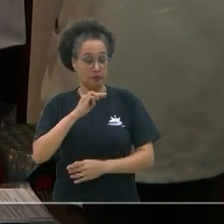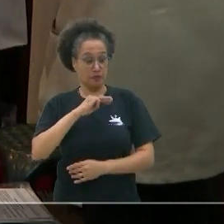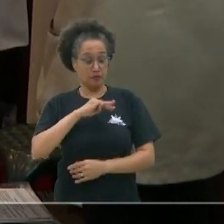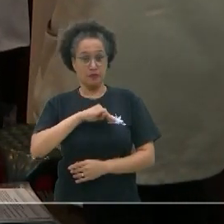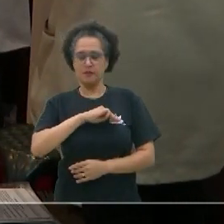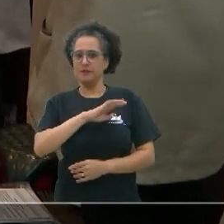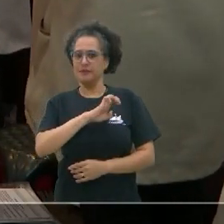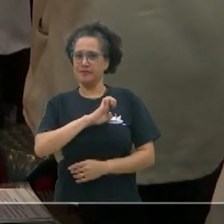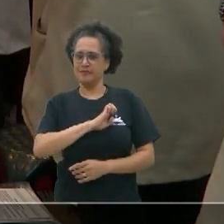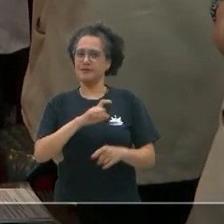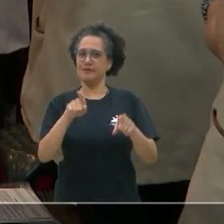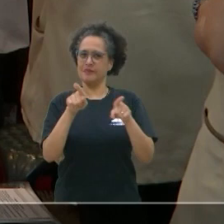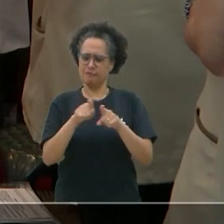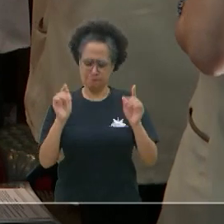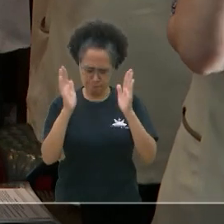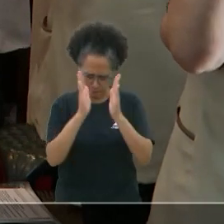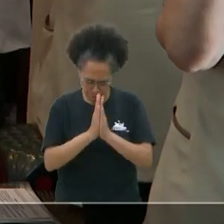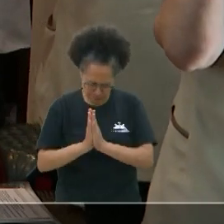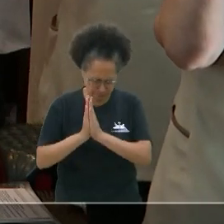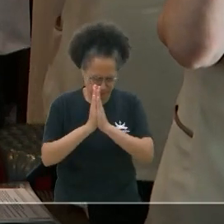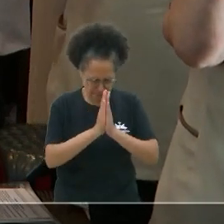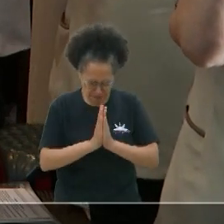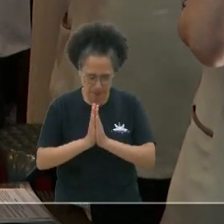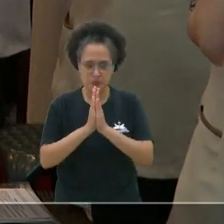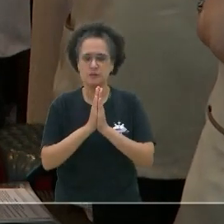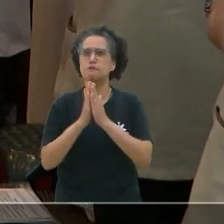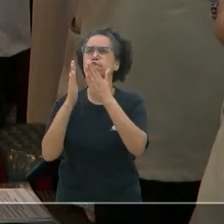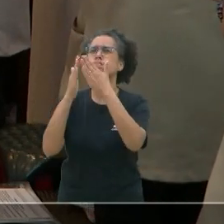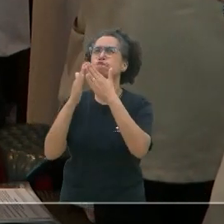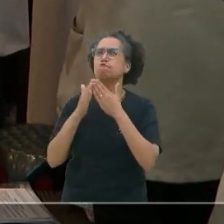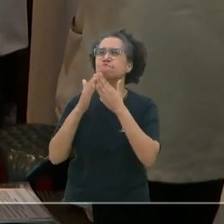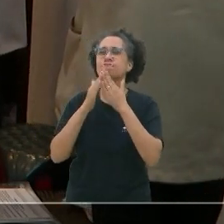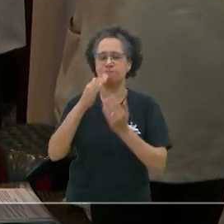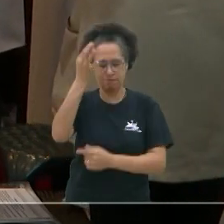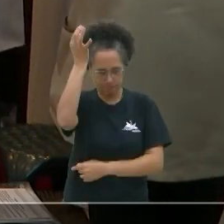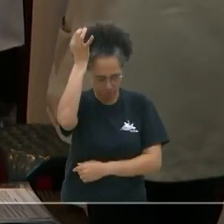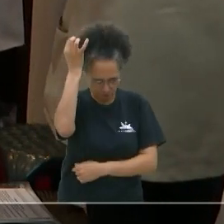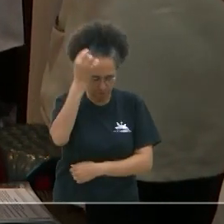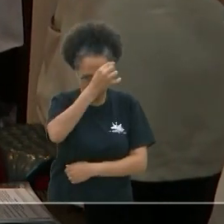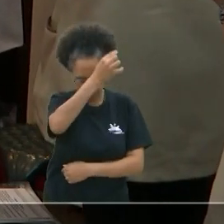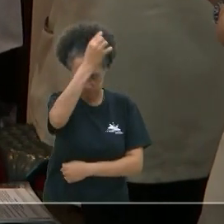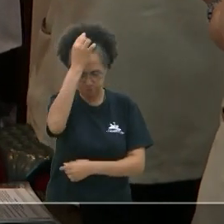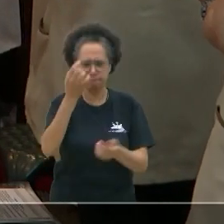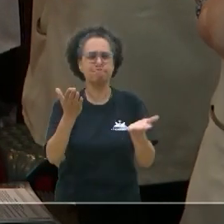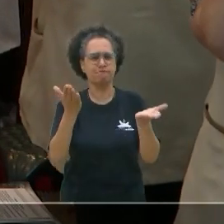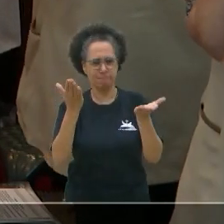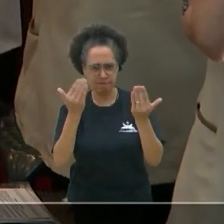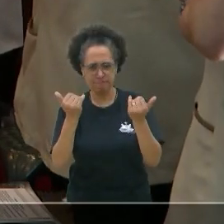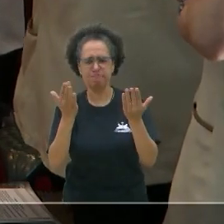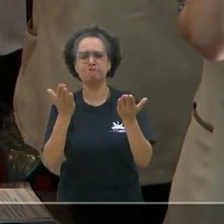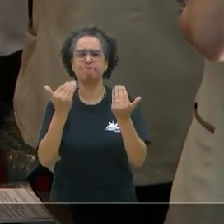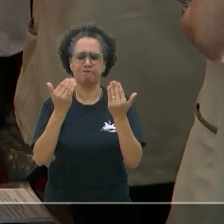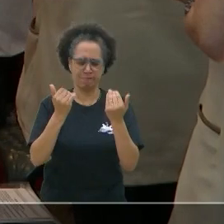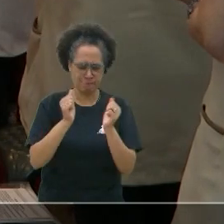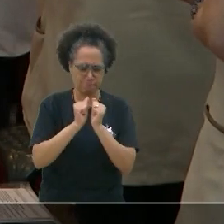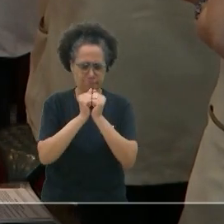esse Espírito Santo. Pode vir, irmã. Vamos impondo as mãos sobre eles. Derrama